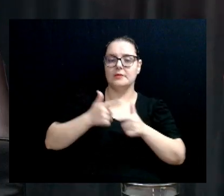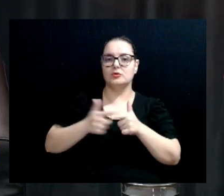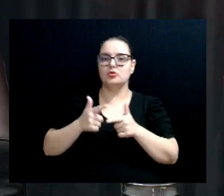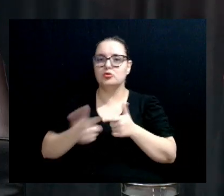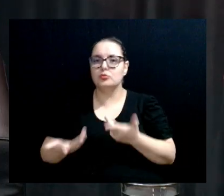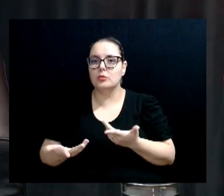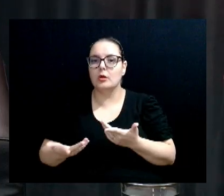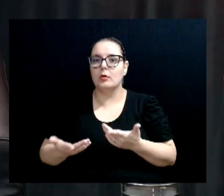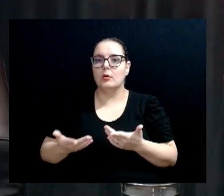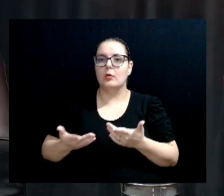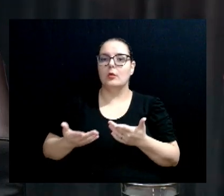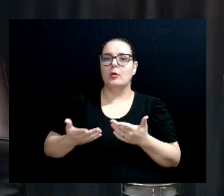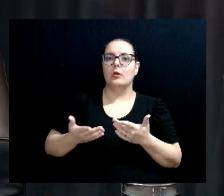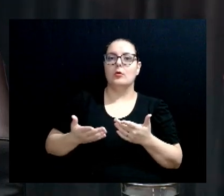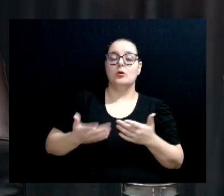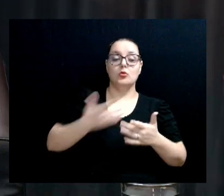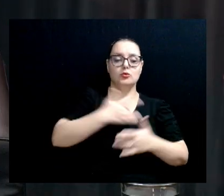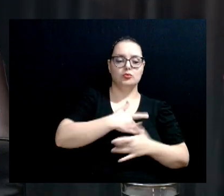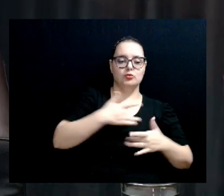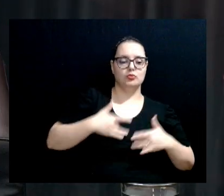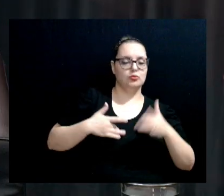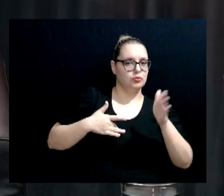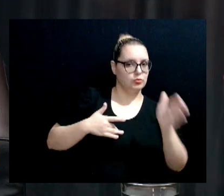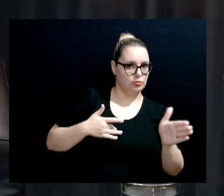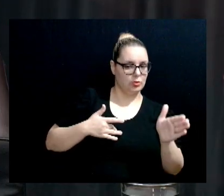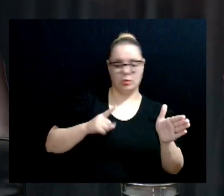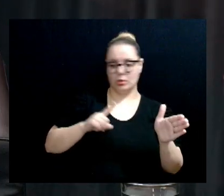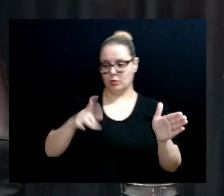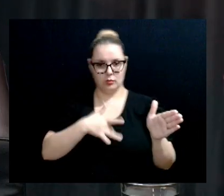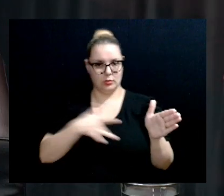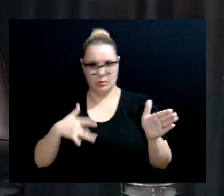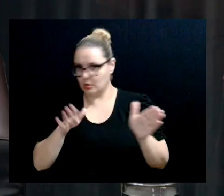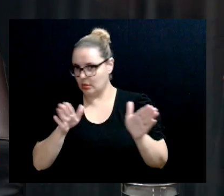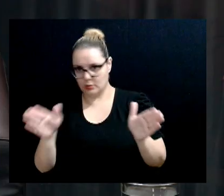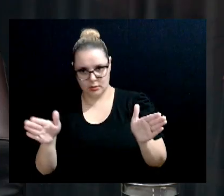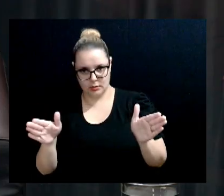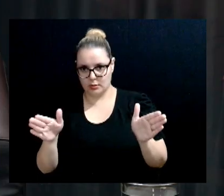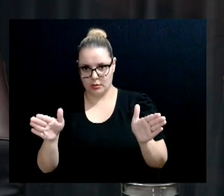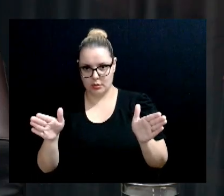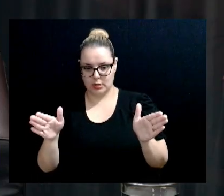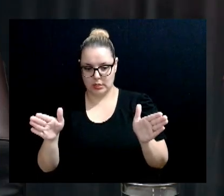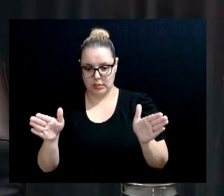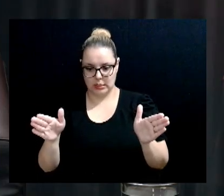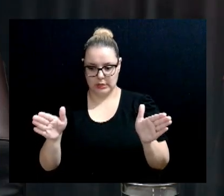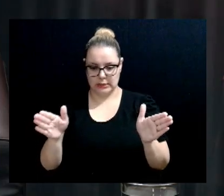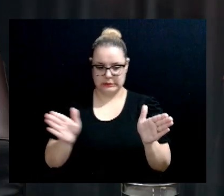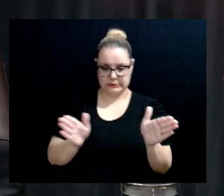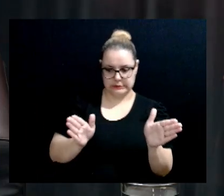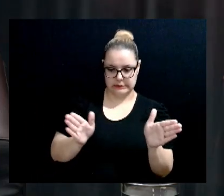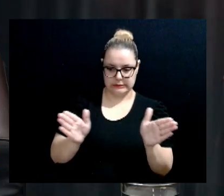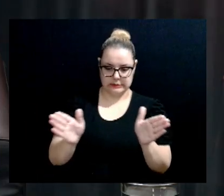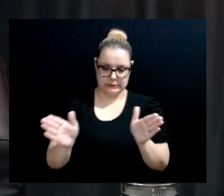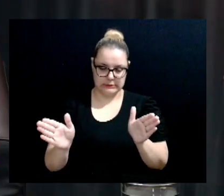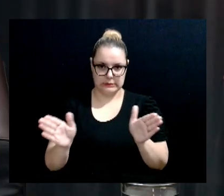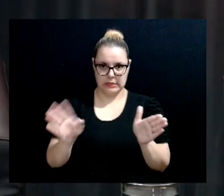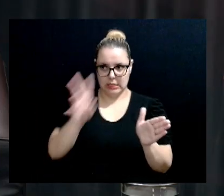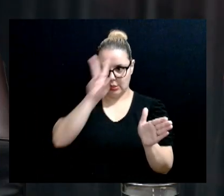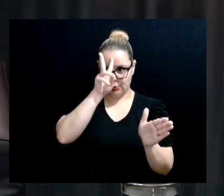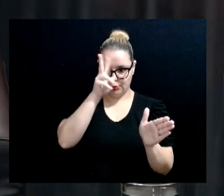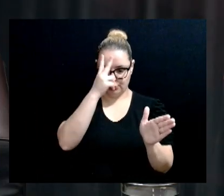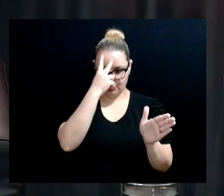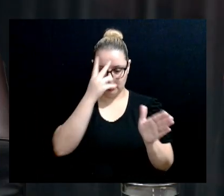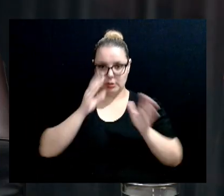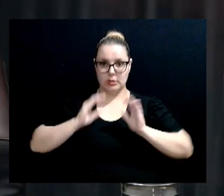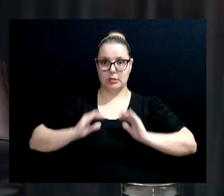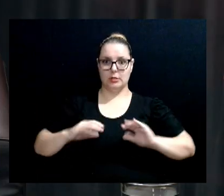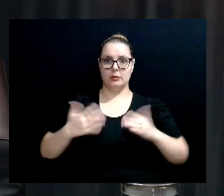do saudável, né, e do não saudável é quando vira uma chavinha, quando esse comportamento, né, eu vou